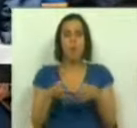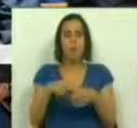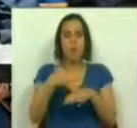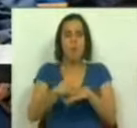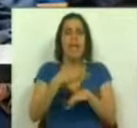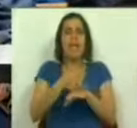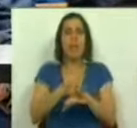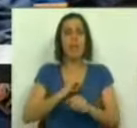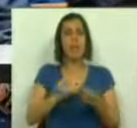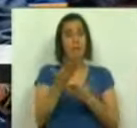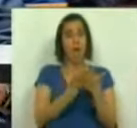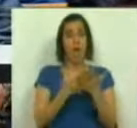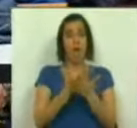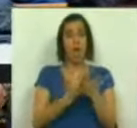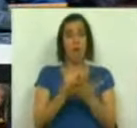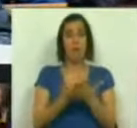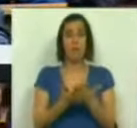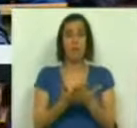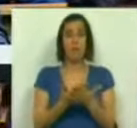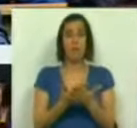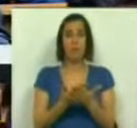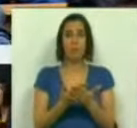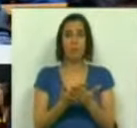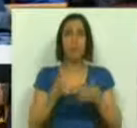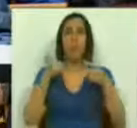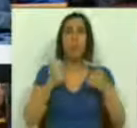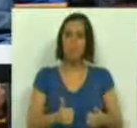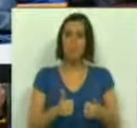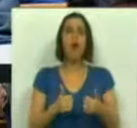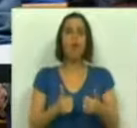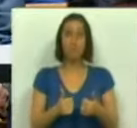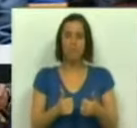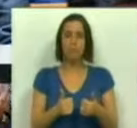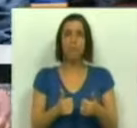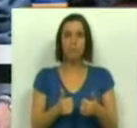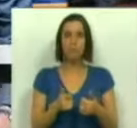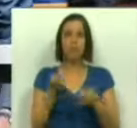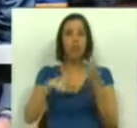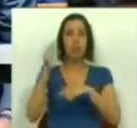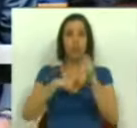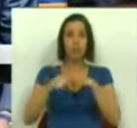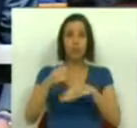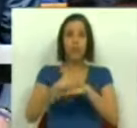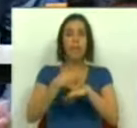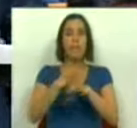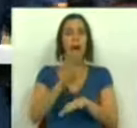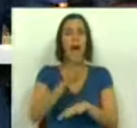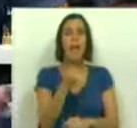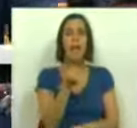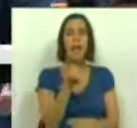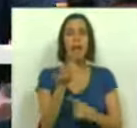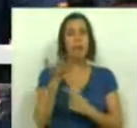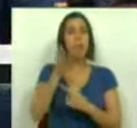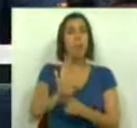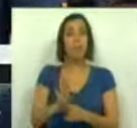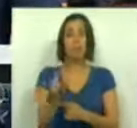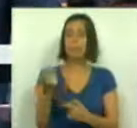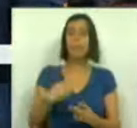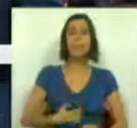setores da nossa economia que está com um bom comportamento em termos de exportação, o setor do calçado, por exemplo,